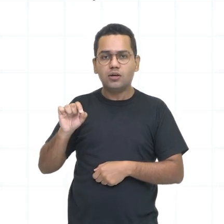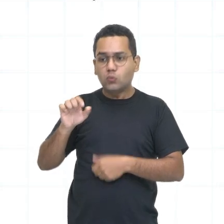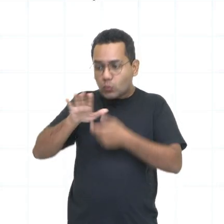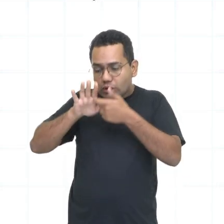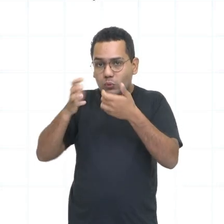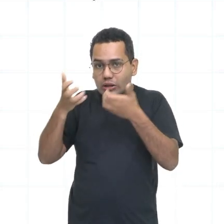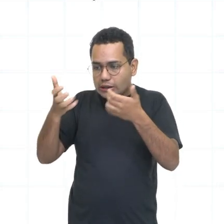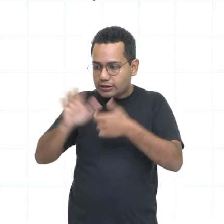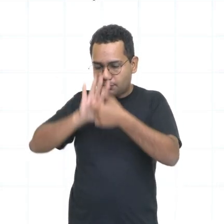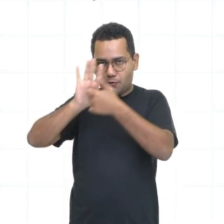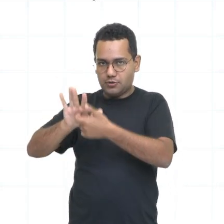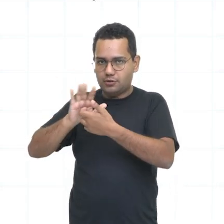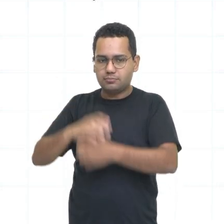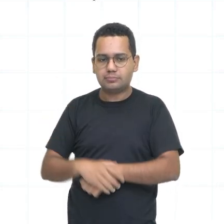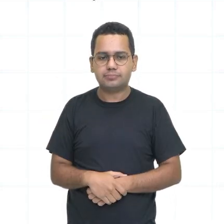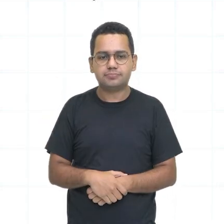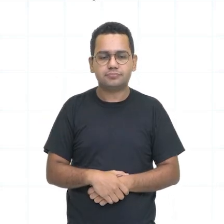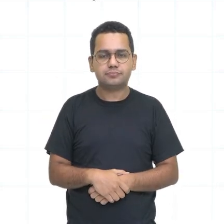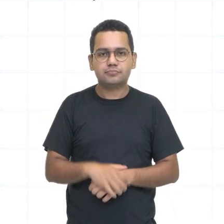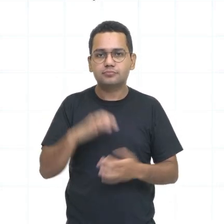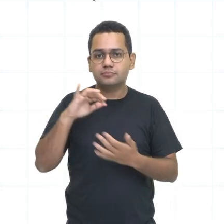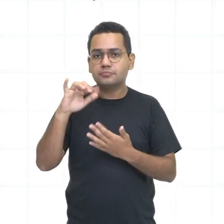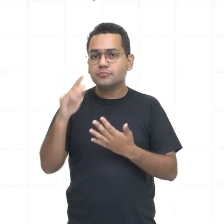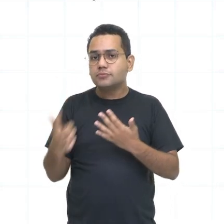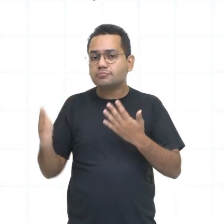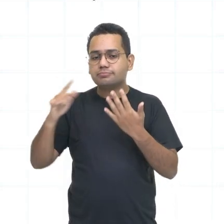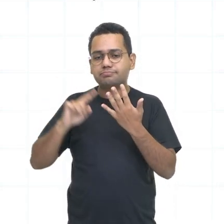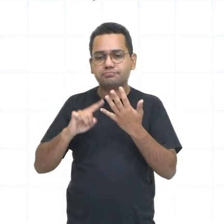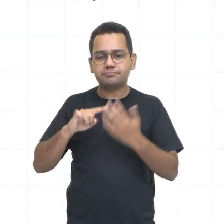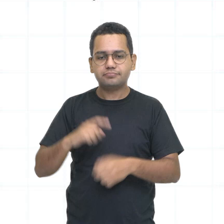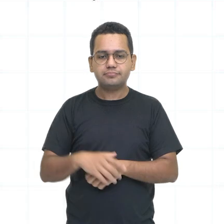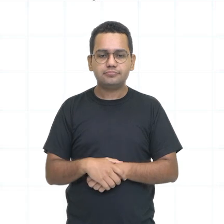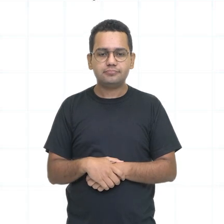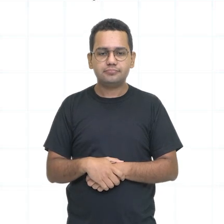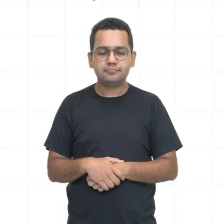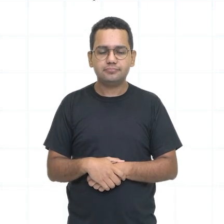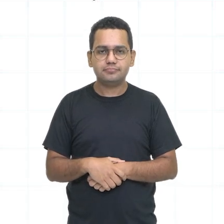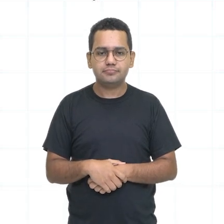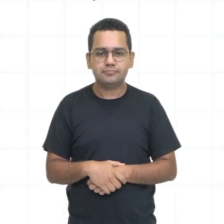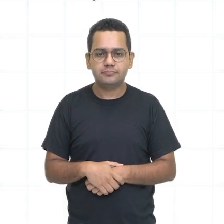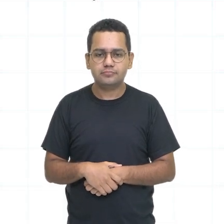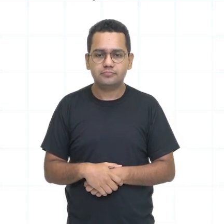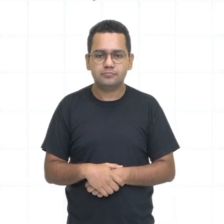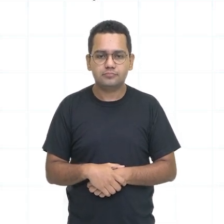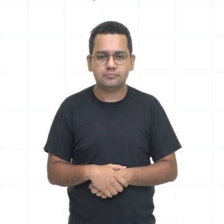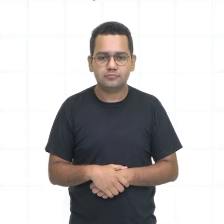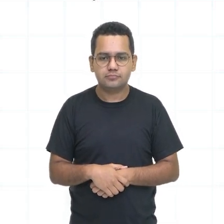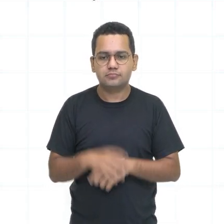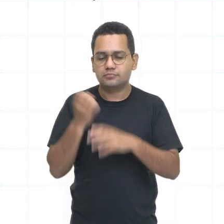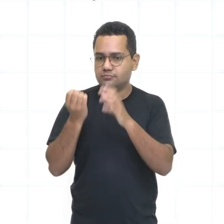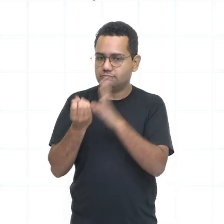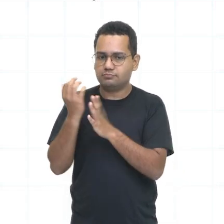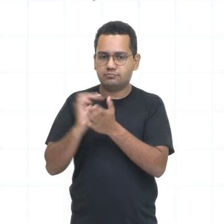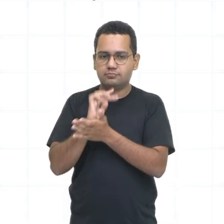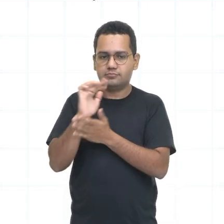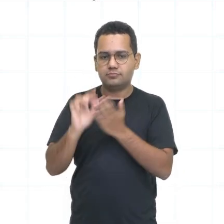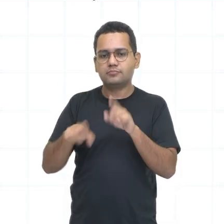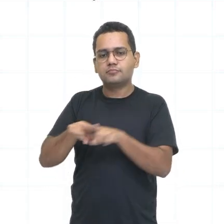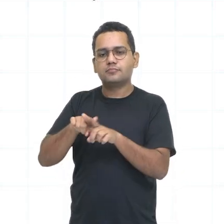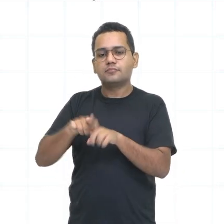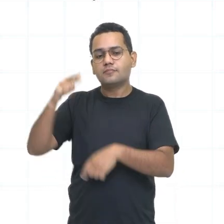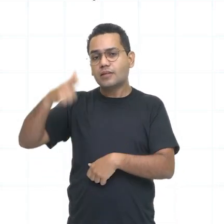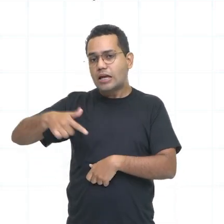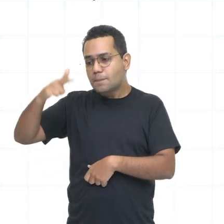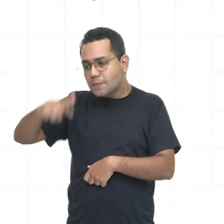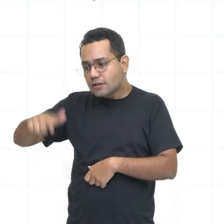Outra característica, produção de obras em séries e repetição de elementos estéticos, como eu já falei, vários, por